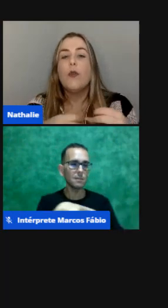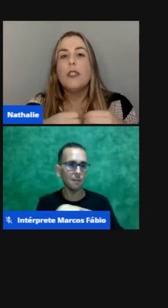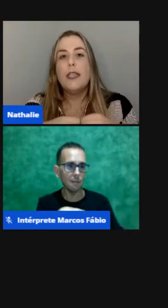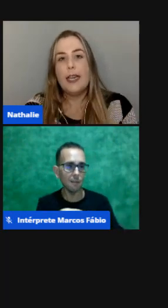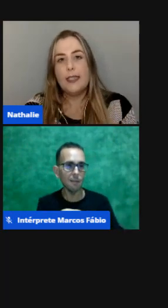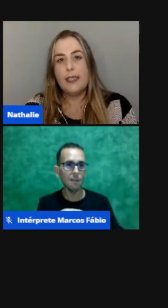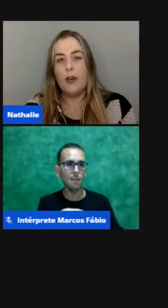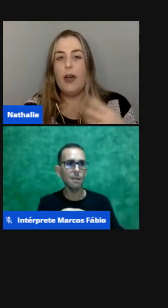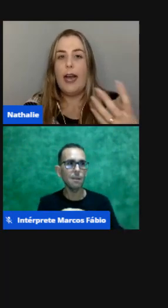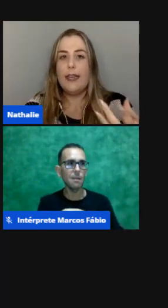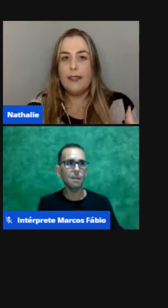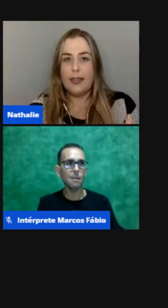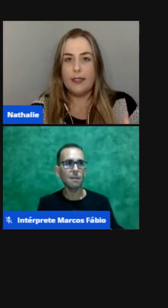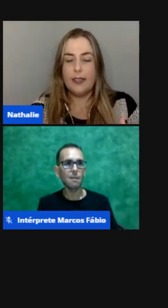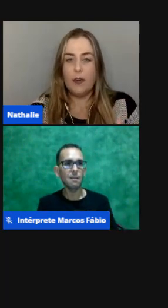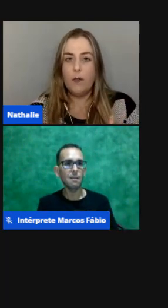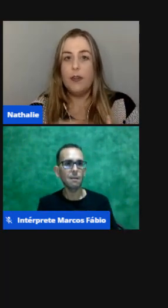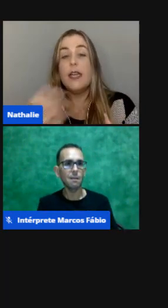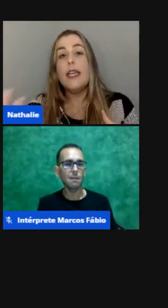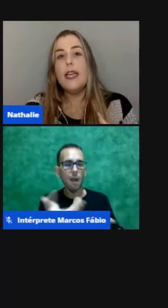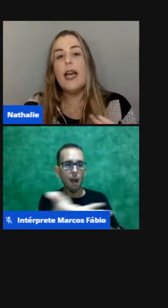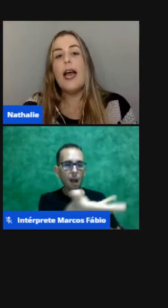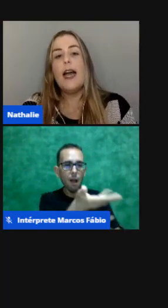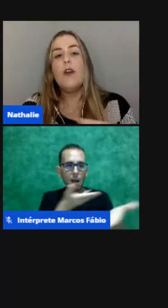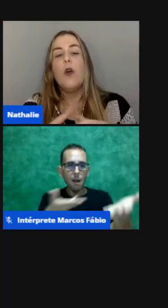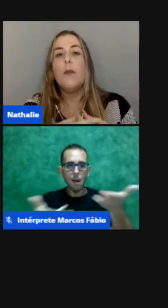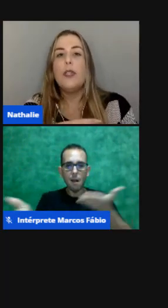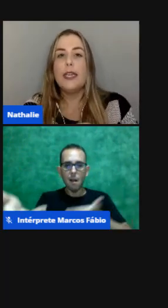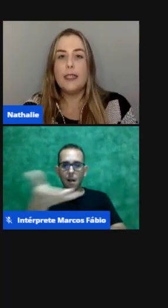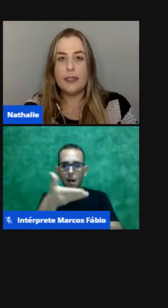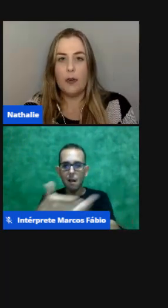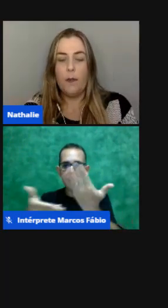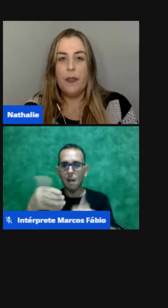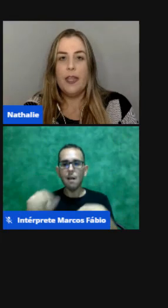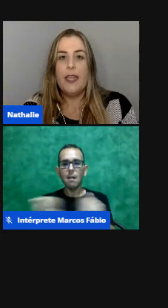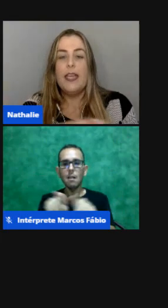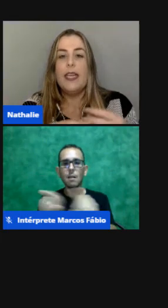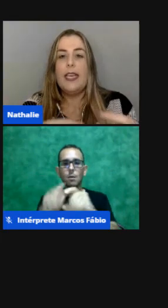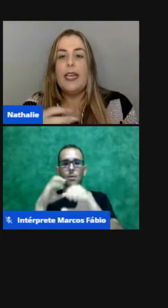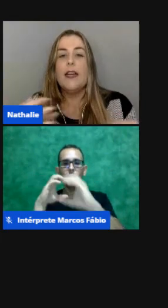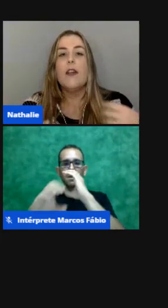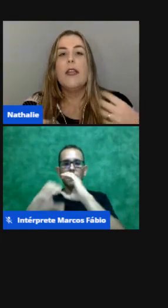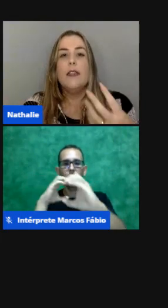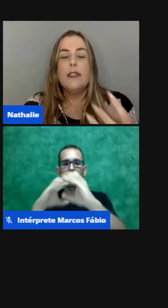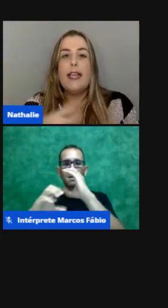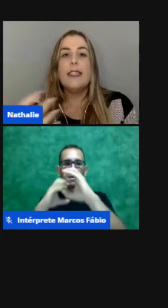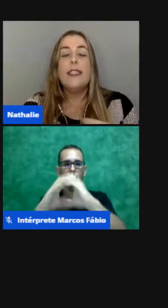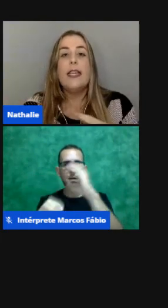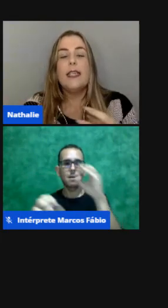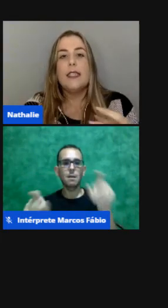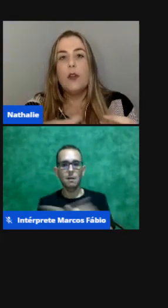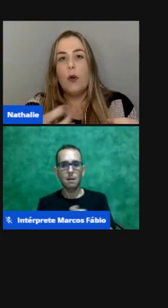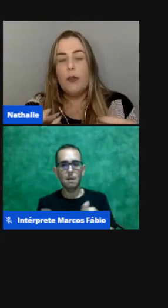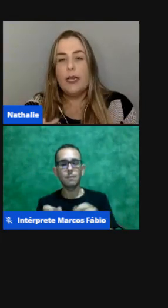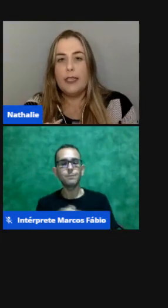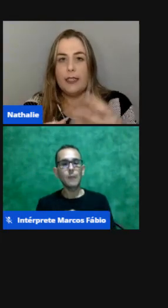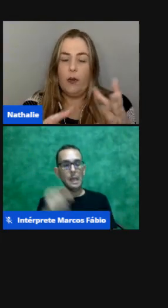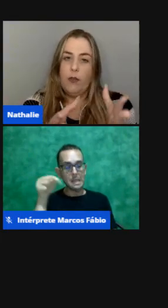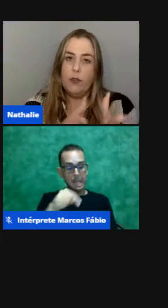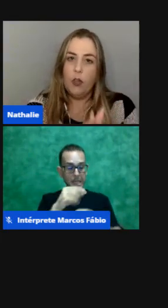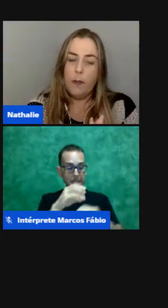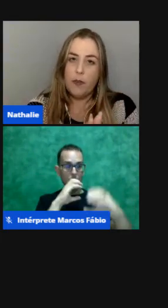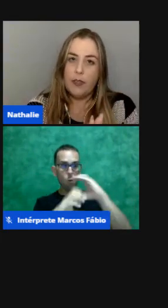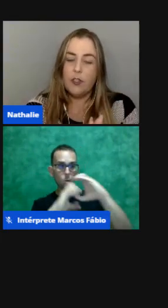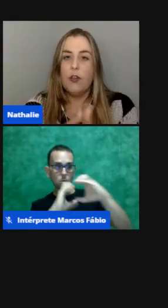levando em consideração a interação e a comunicação. E nessa interação e